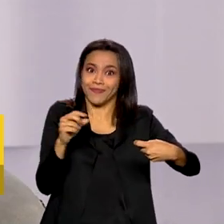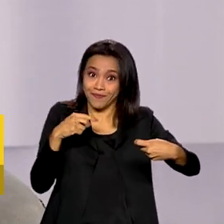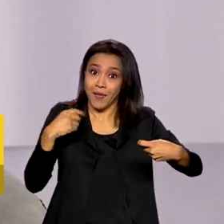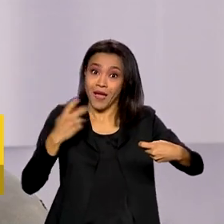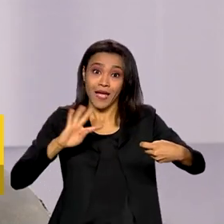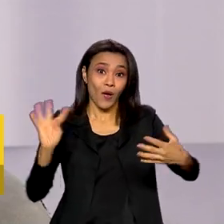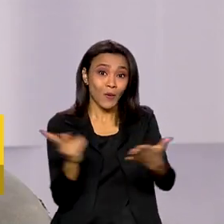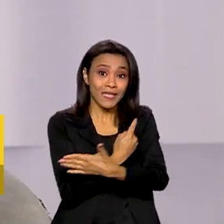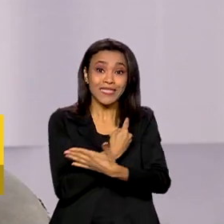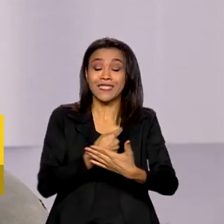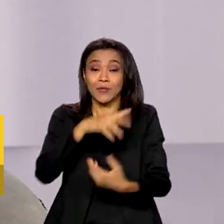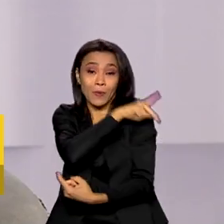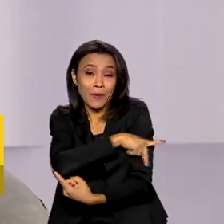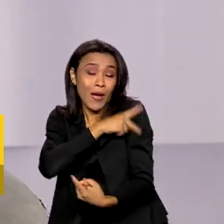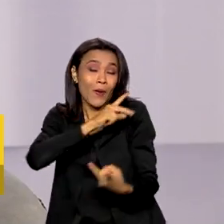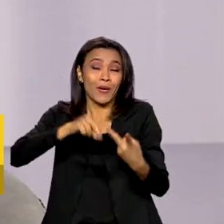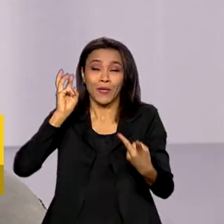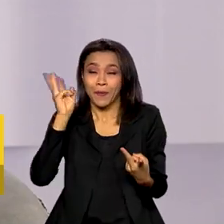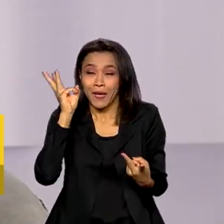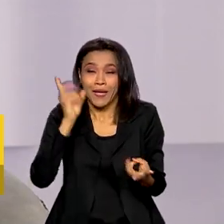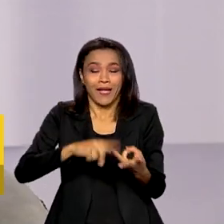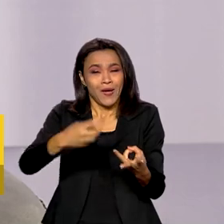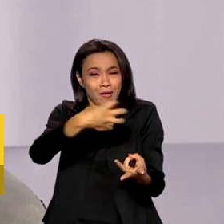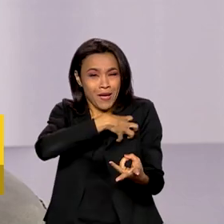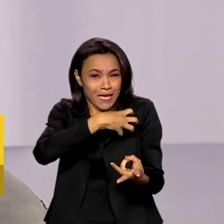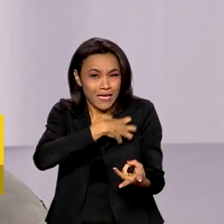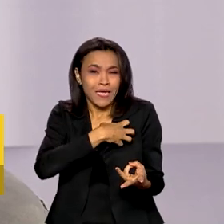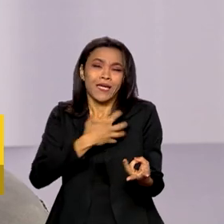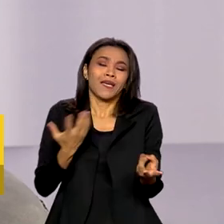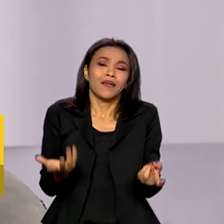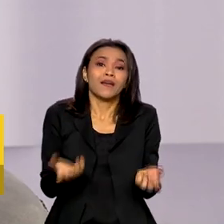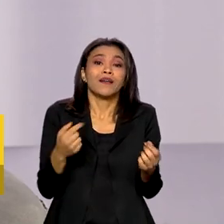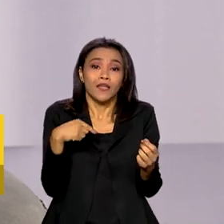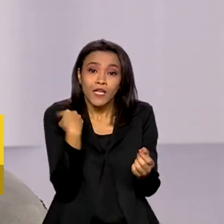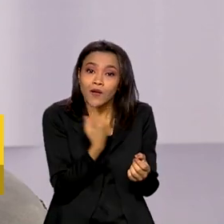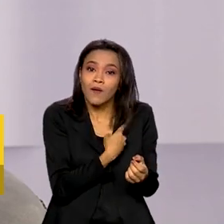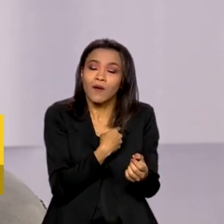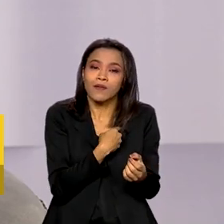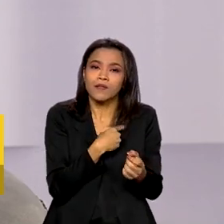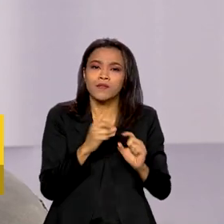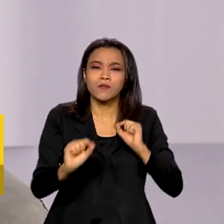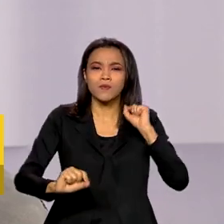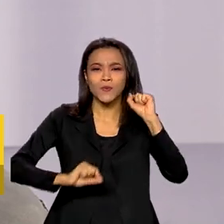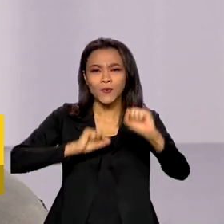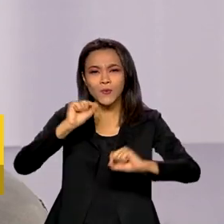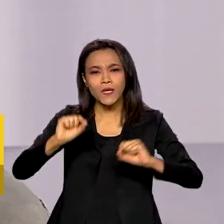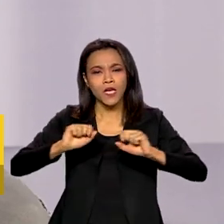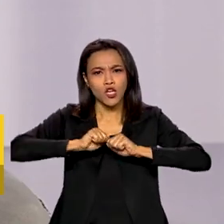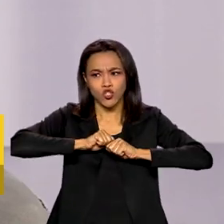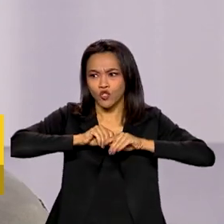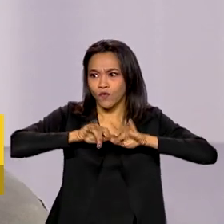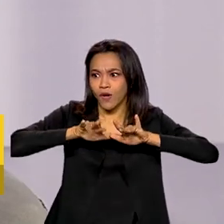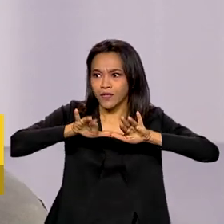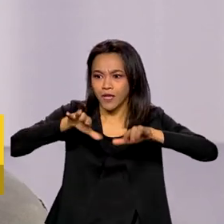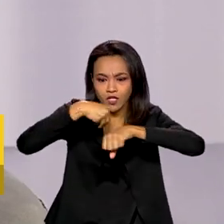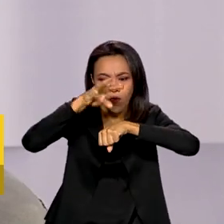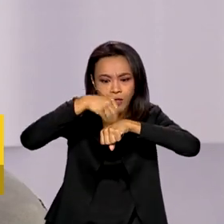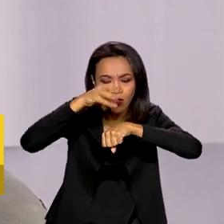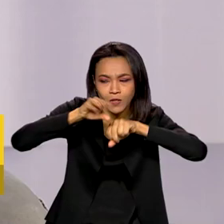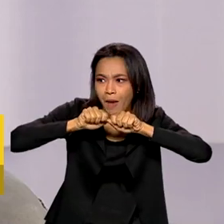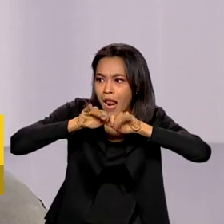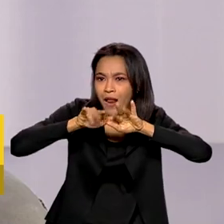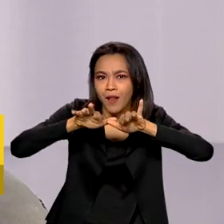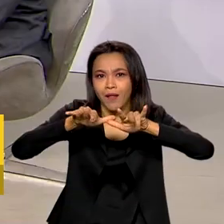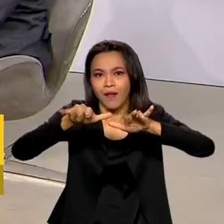importantes, no Piauí, no Maranhão, na Bahia. E, ao mesmo tempo, nós temos a propagação das notícias. As pessoas estavam